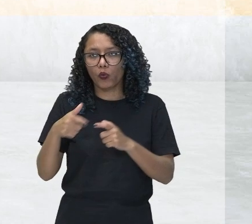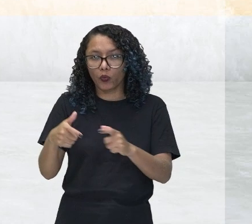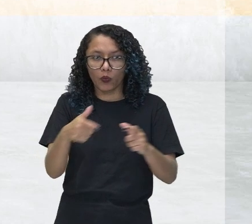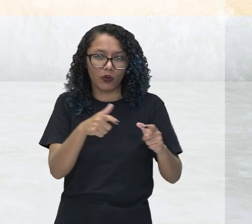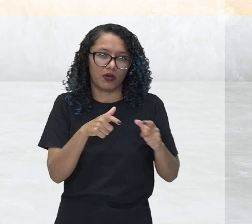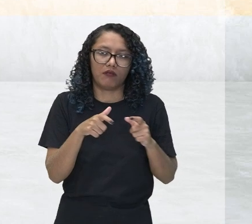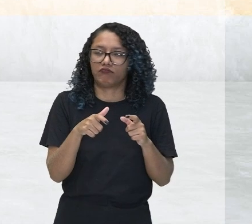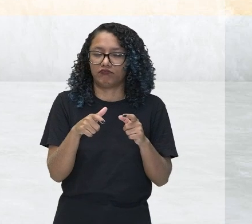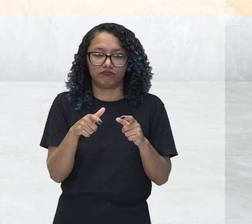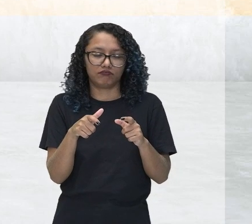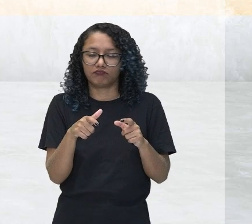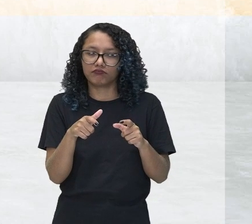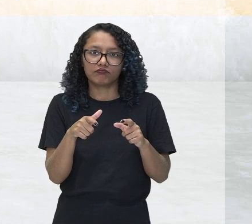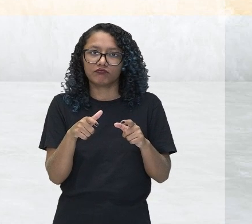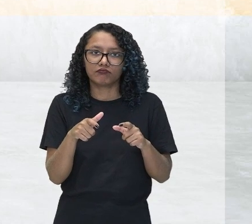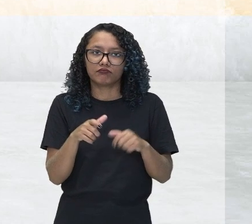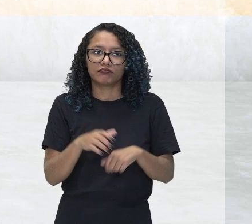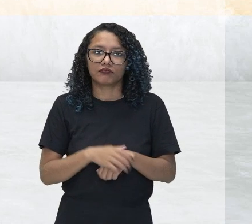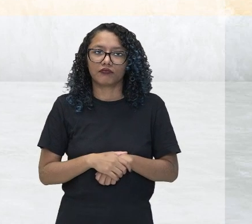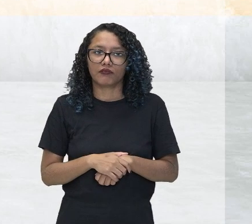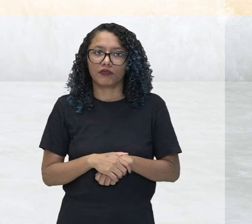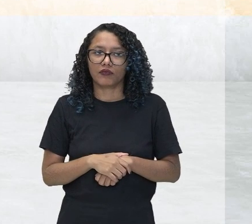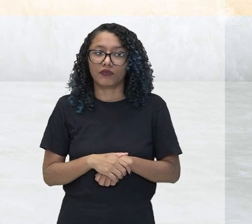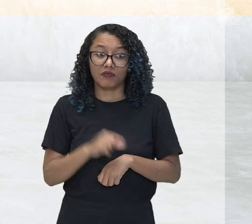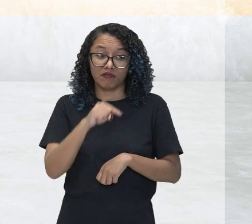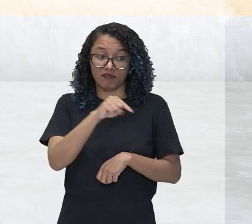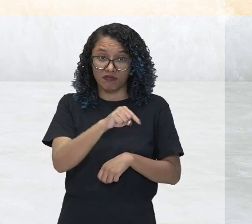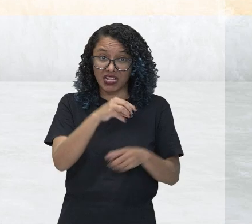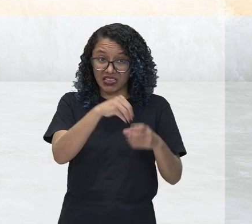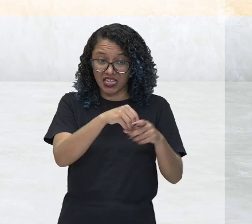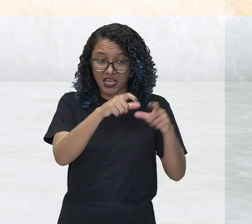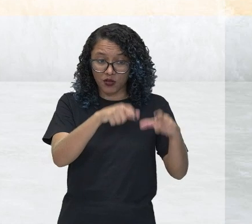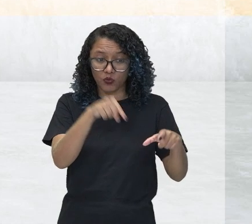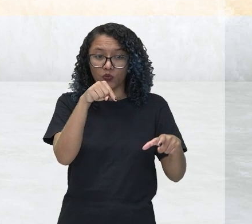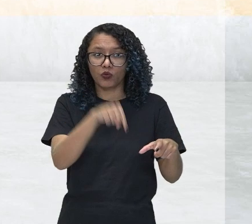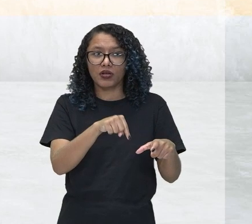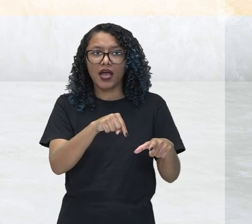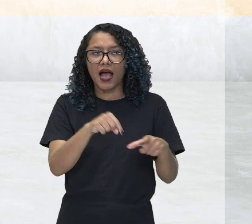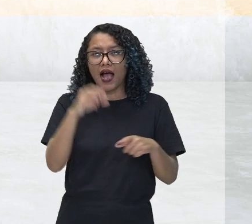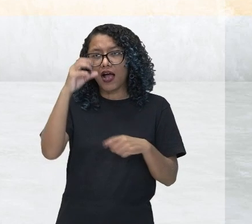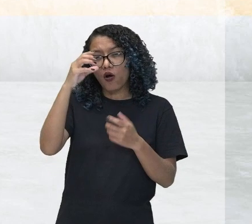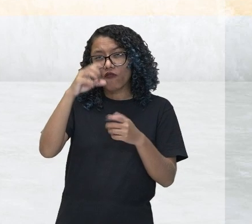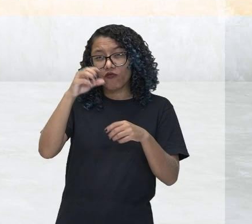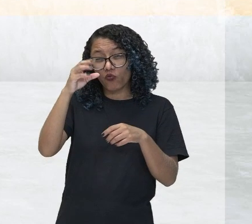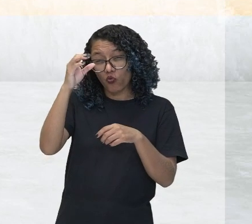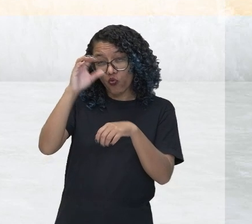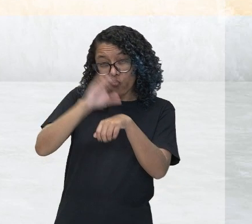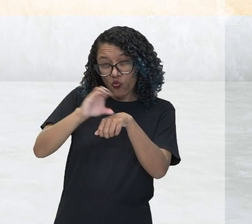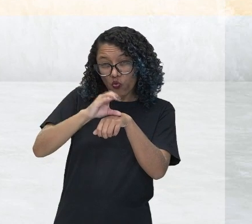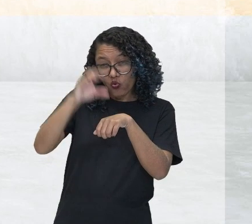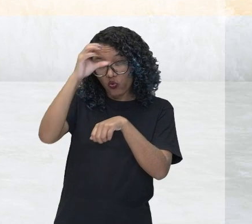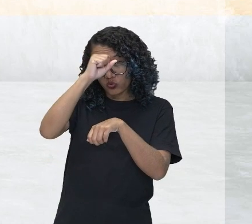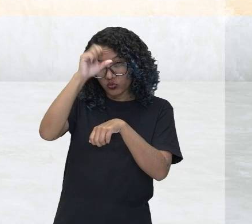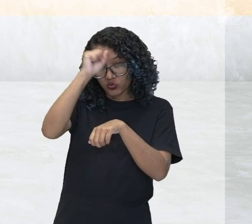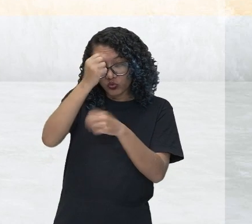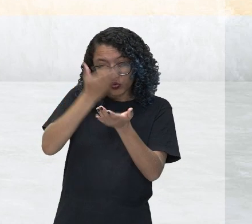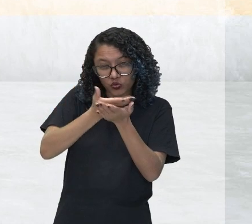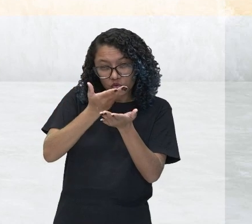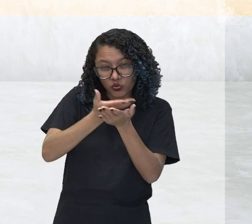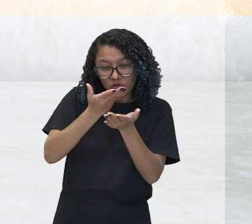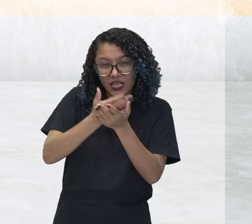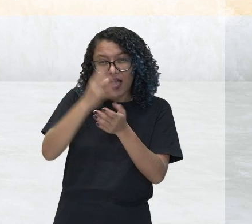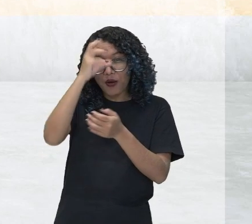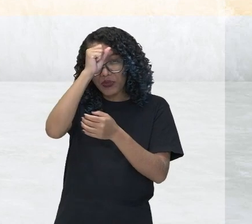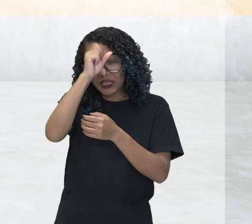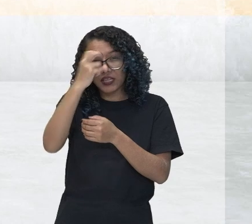nasceu. Ali você não precisou fazer um curso para você aprender o que é a cultura do seu povo. Você não estudou para aprender o que é